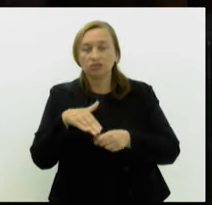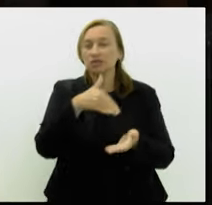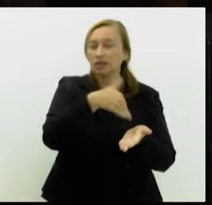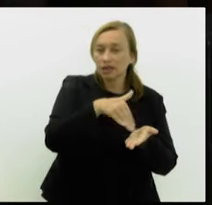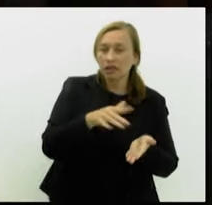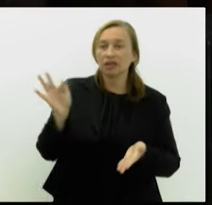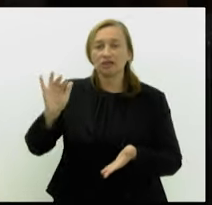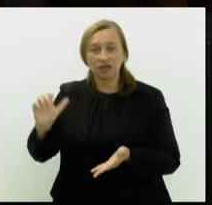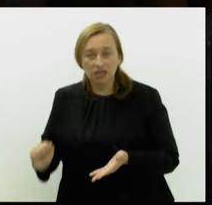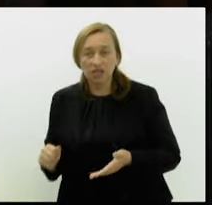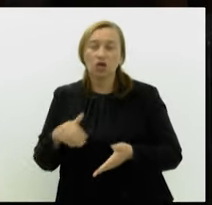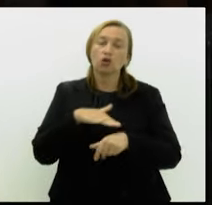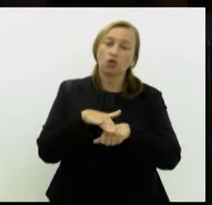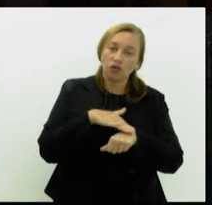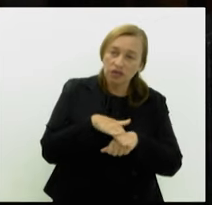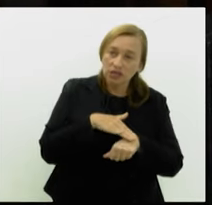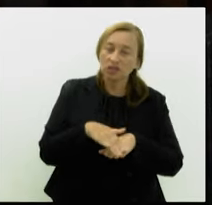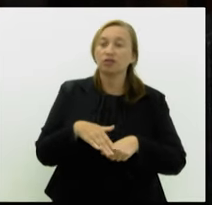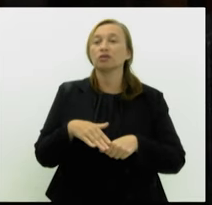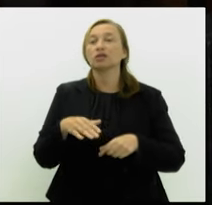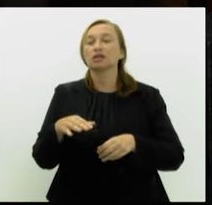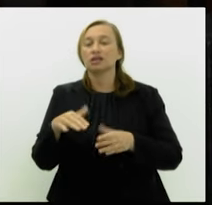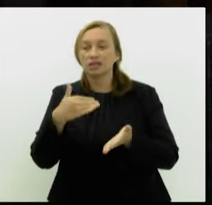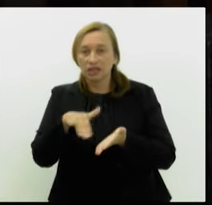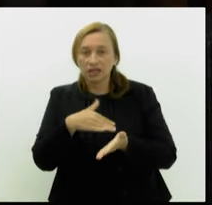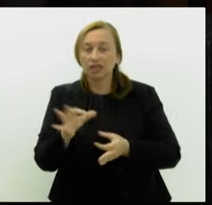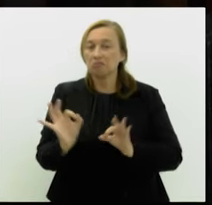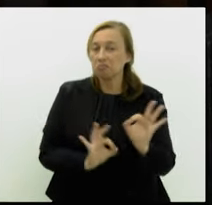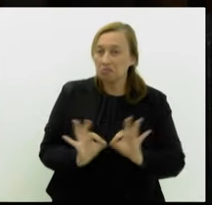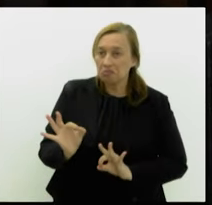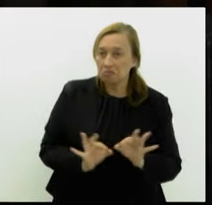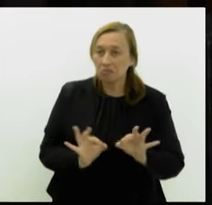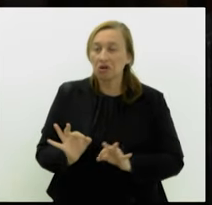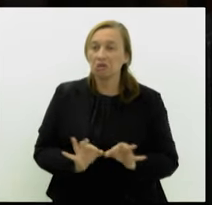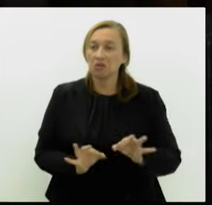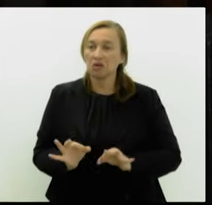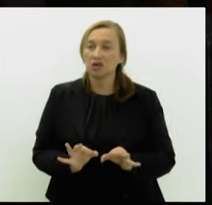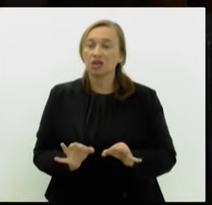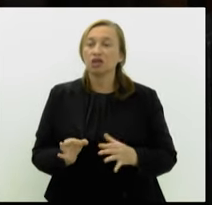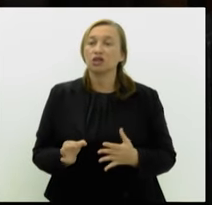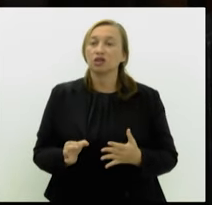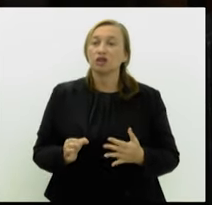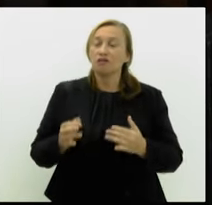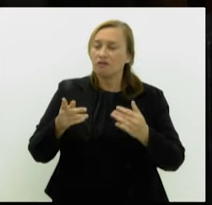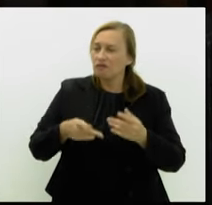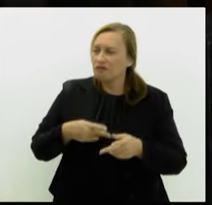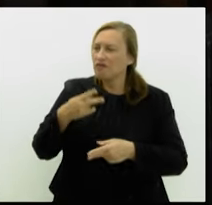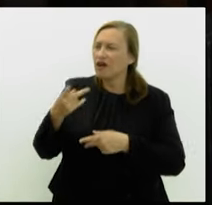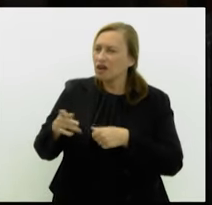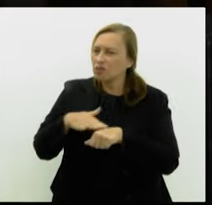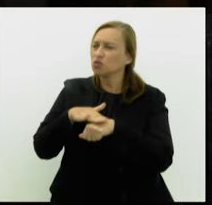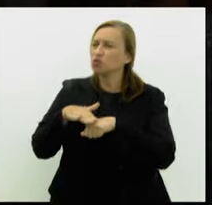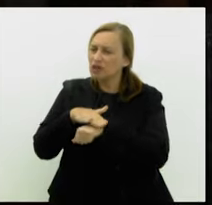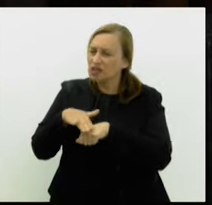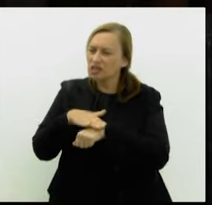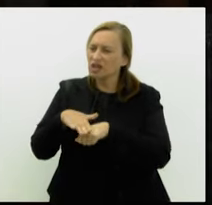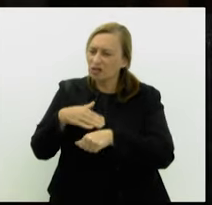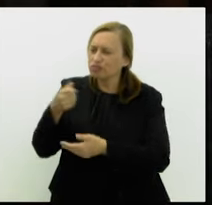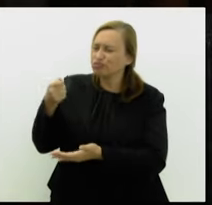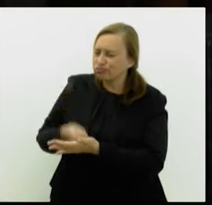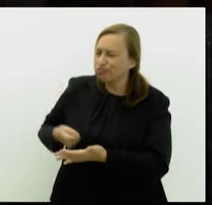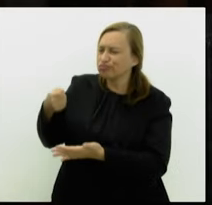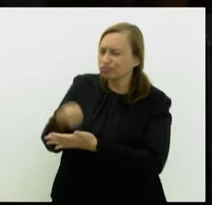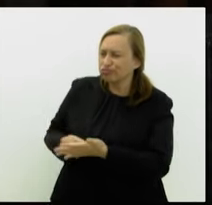Fazenda, conversamos muito com o secretário de Planejamento, literalmente enchemos a vida dele ali, puxa, nós precisamos adequar